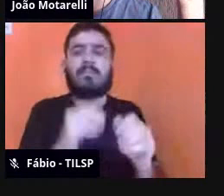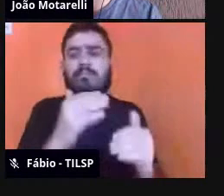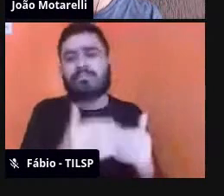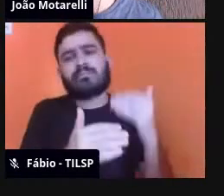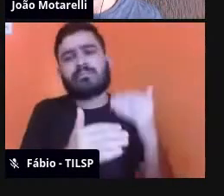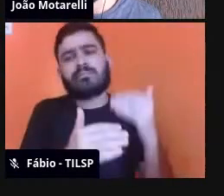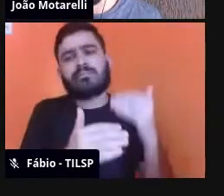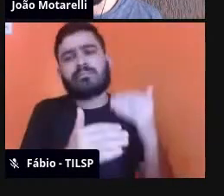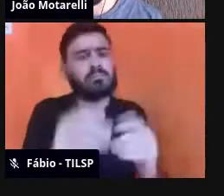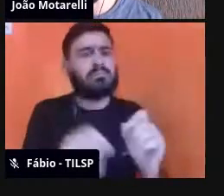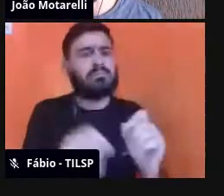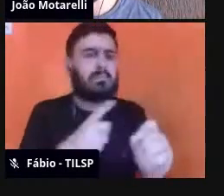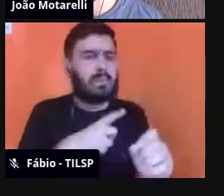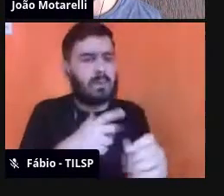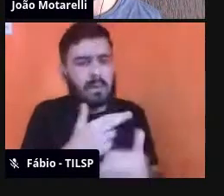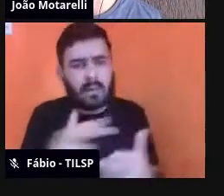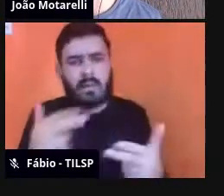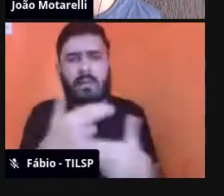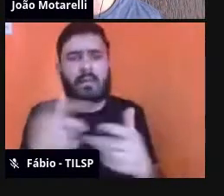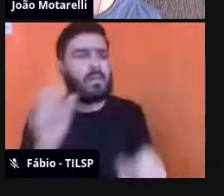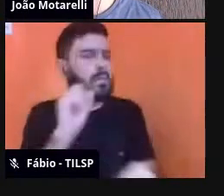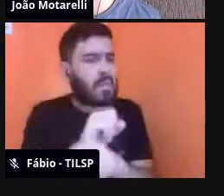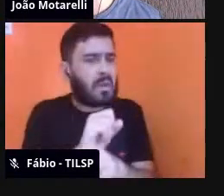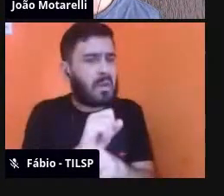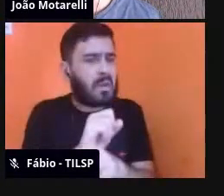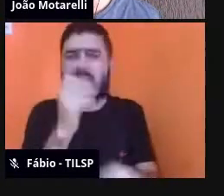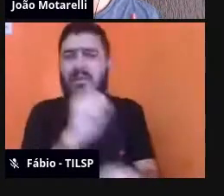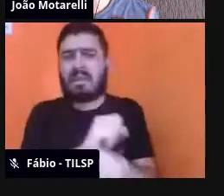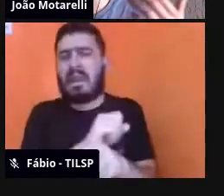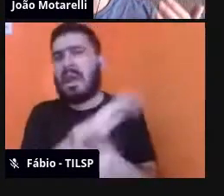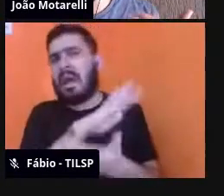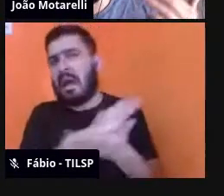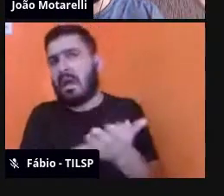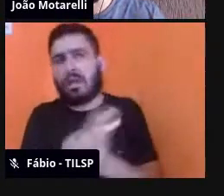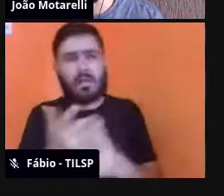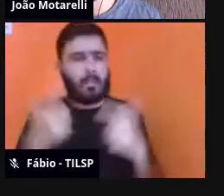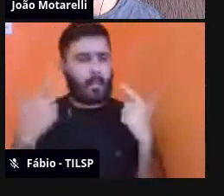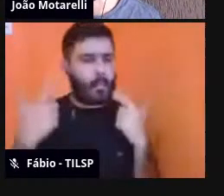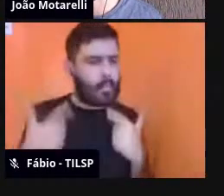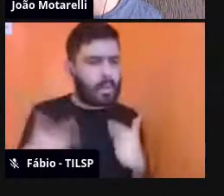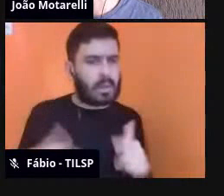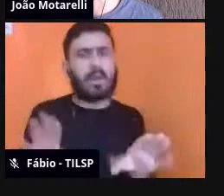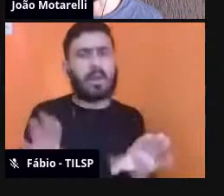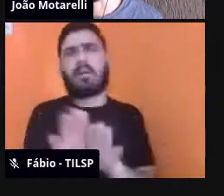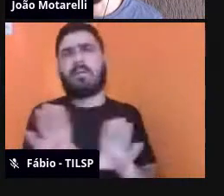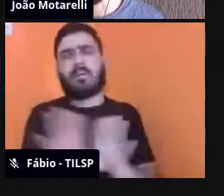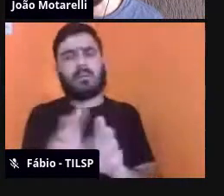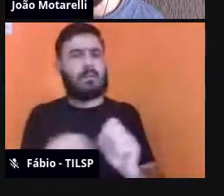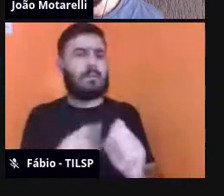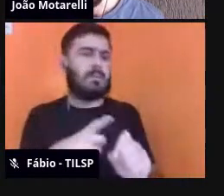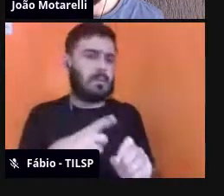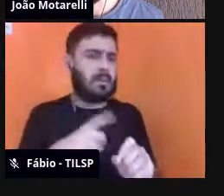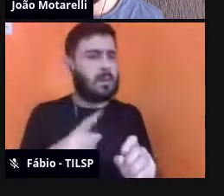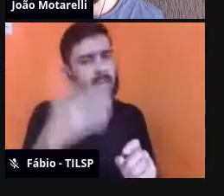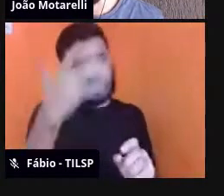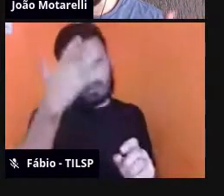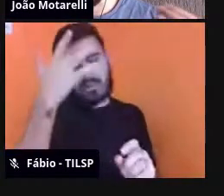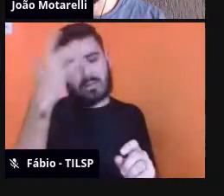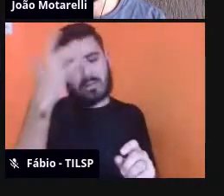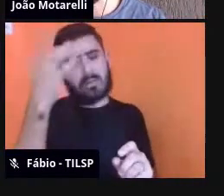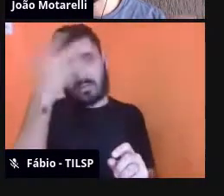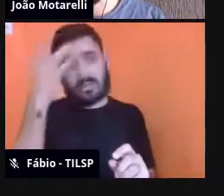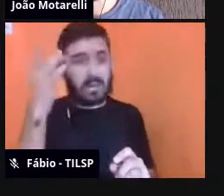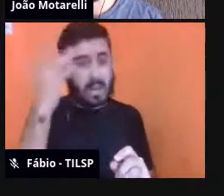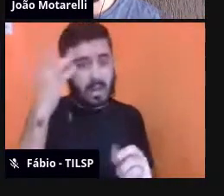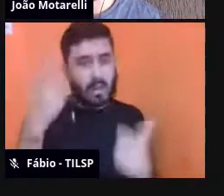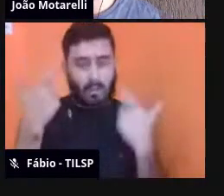jejum, detoxificação e assim por diante, considerado, né, purificante ou desintoxicante. Essa